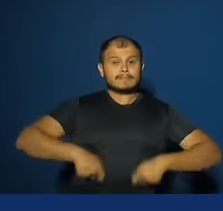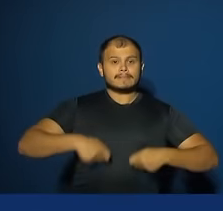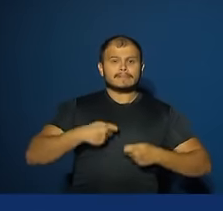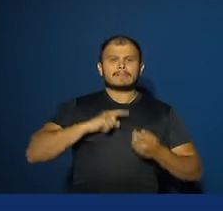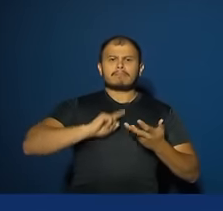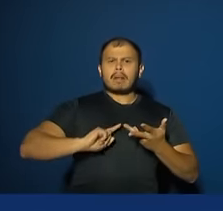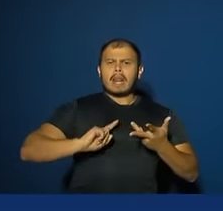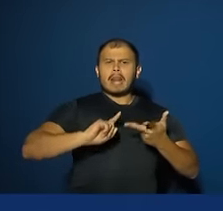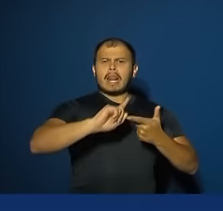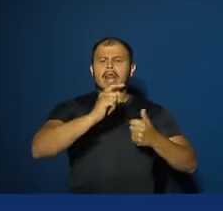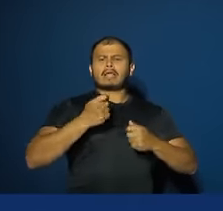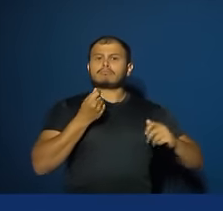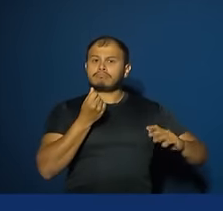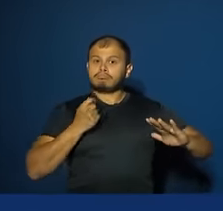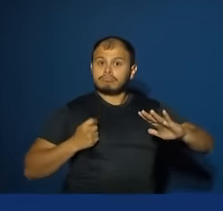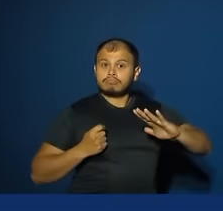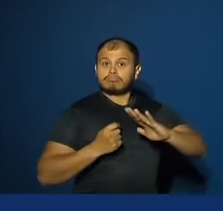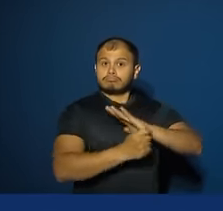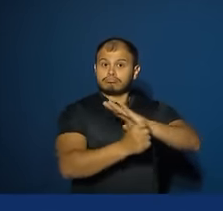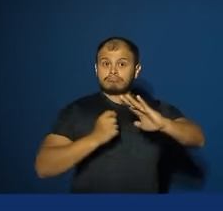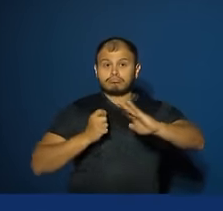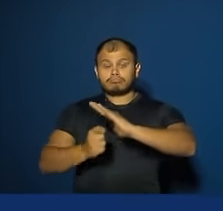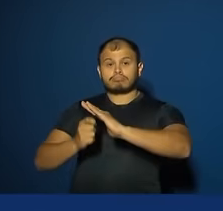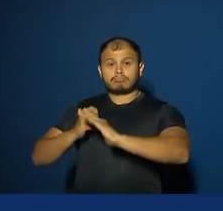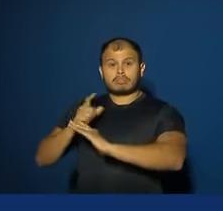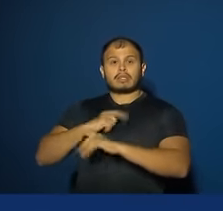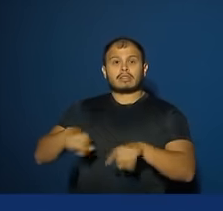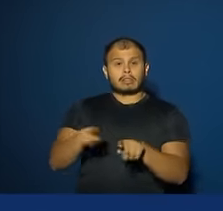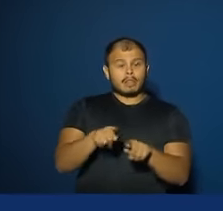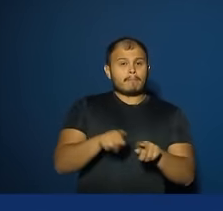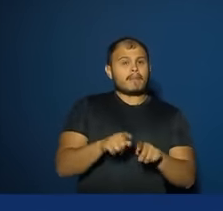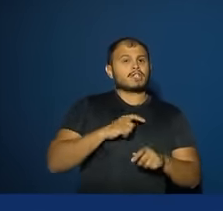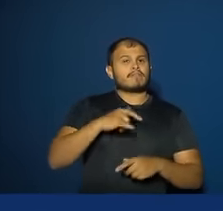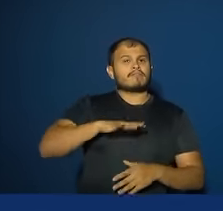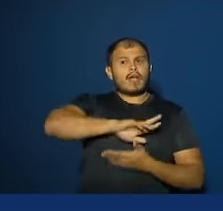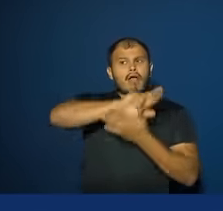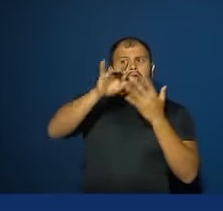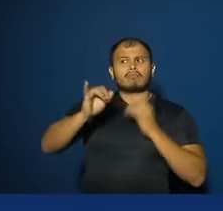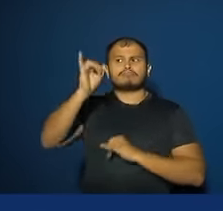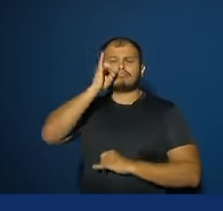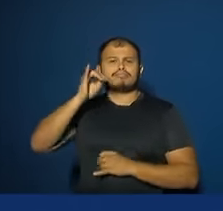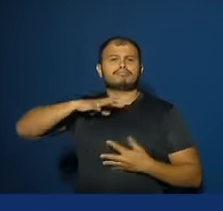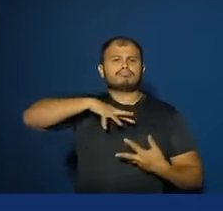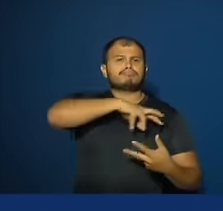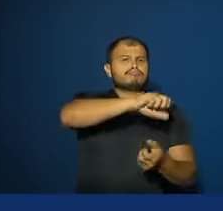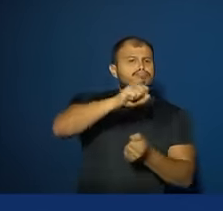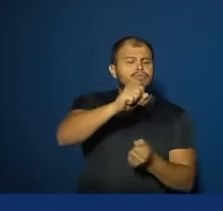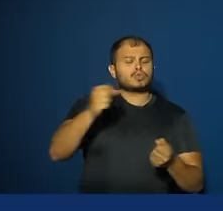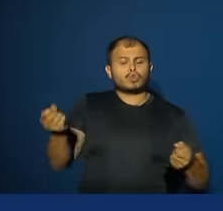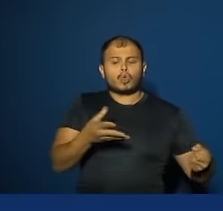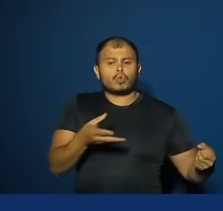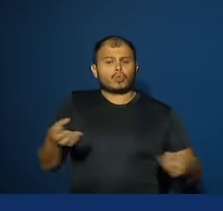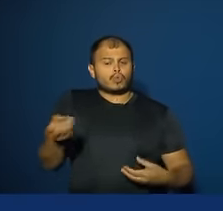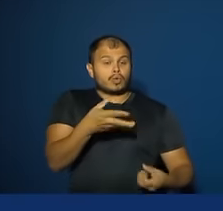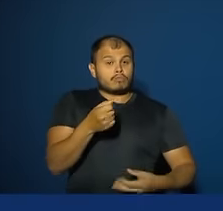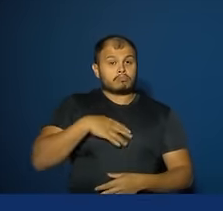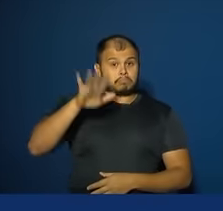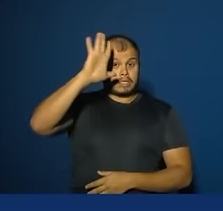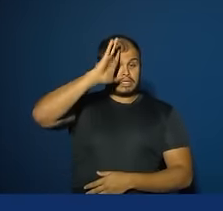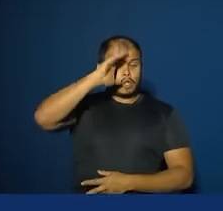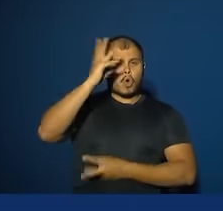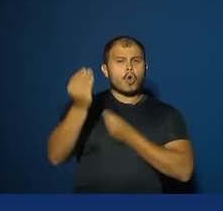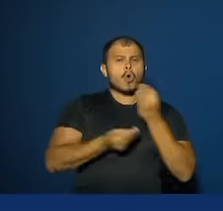existe uma demanda de energia renovável e aí ô ô William abordando um tema da pergunta